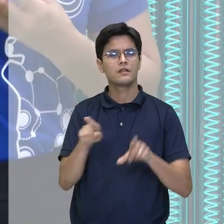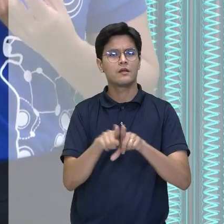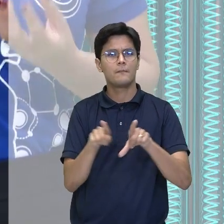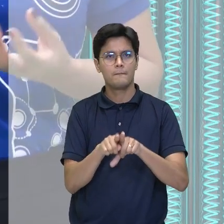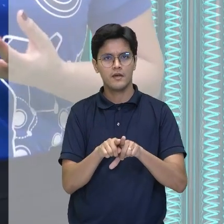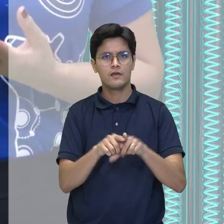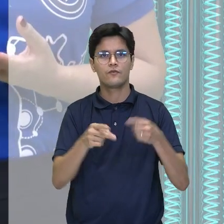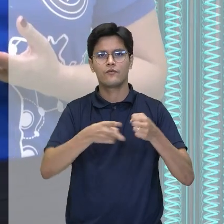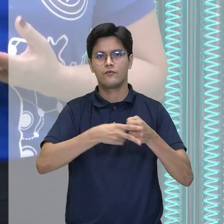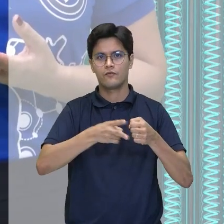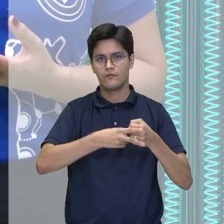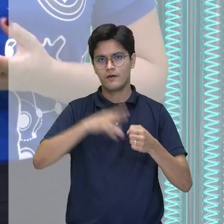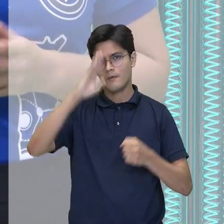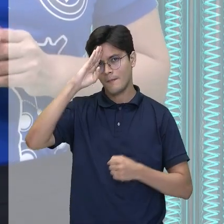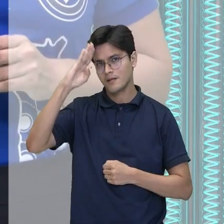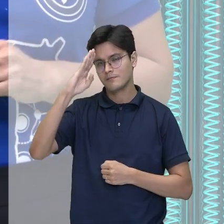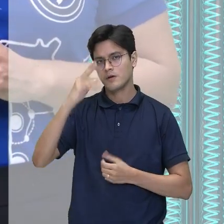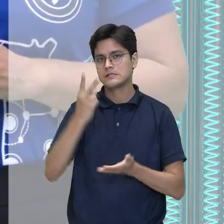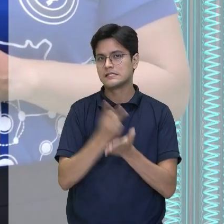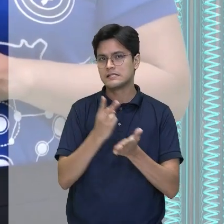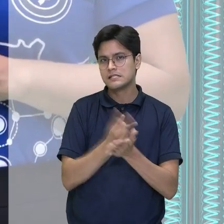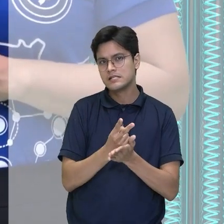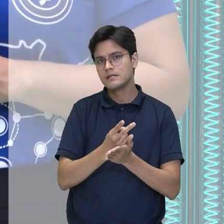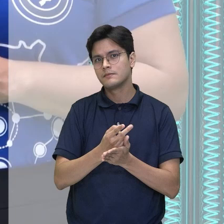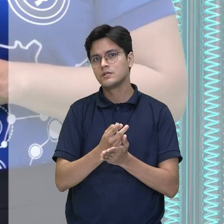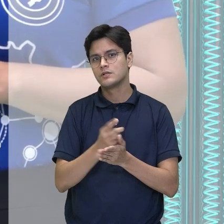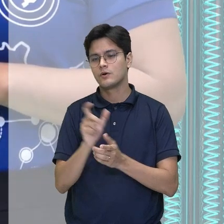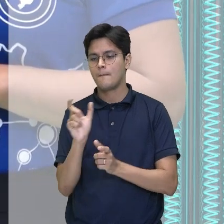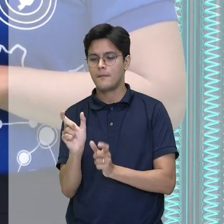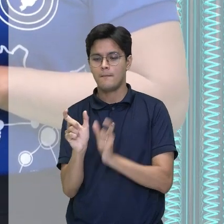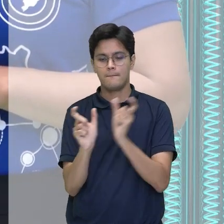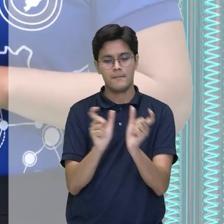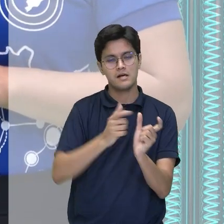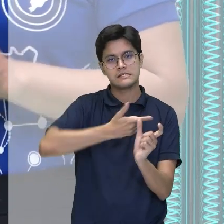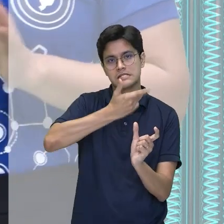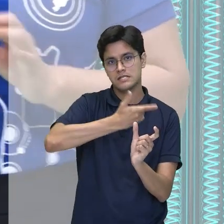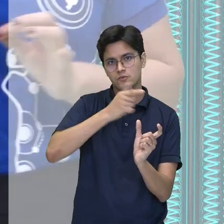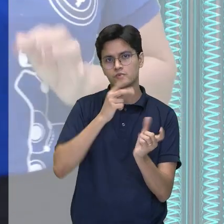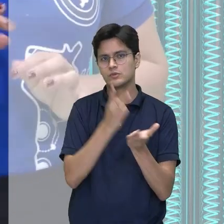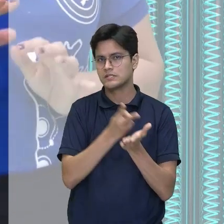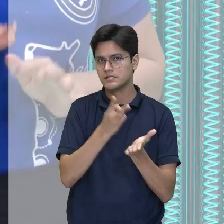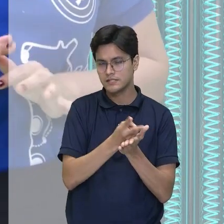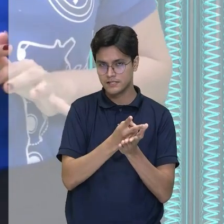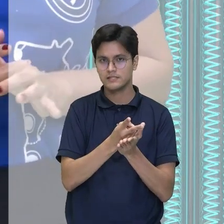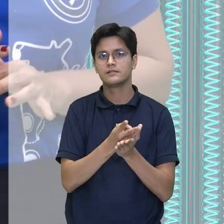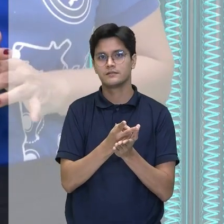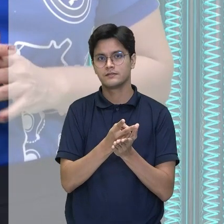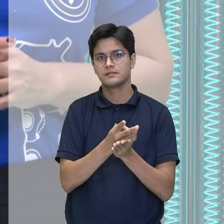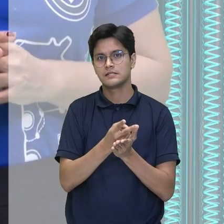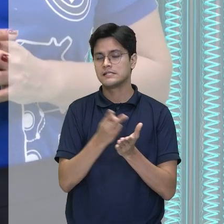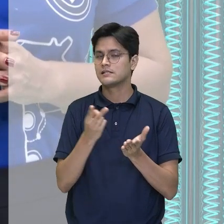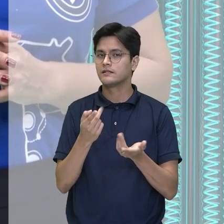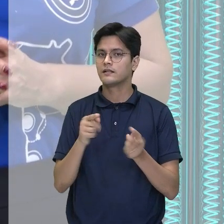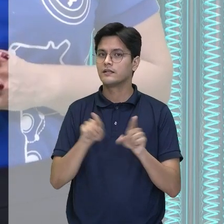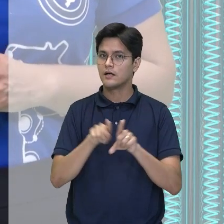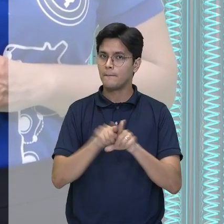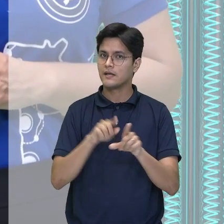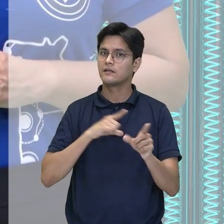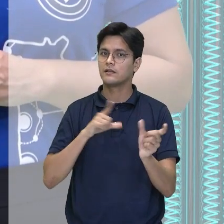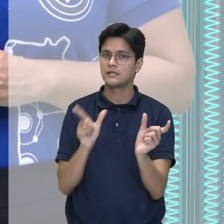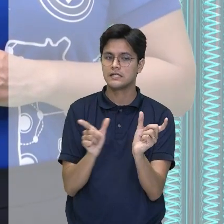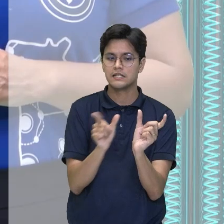ele que indica a ação. E esse verbo principal, ele vem com ing, tá